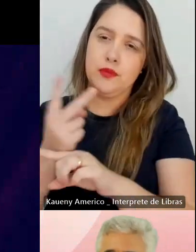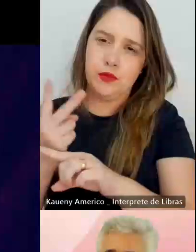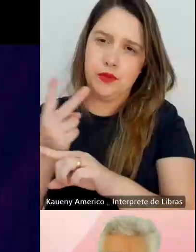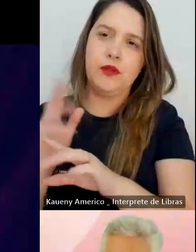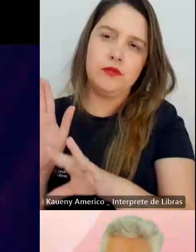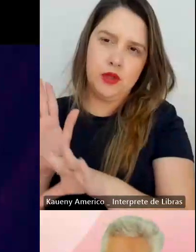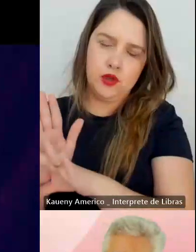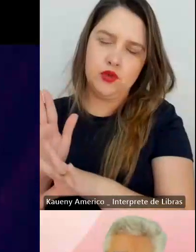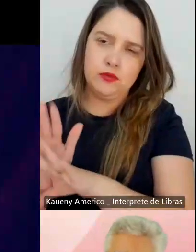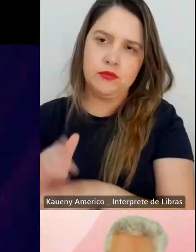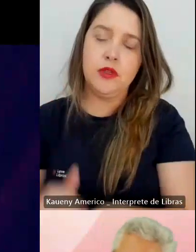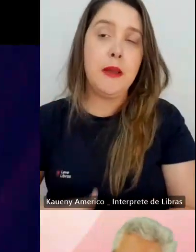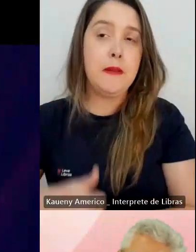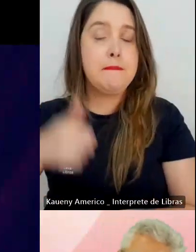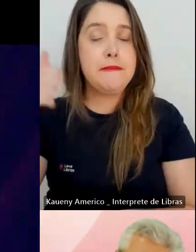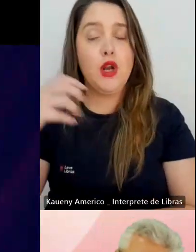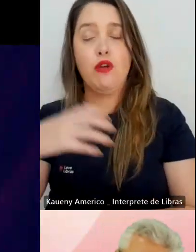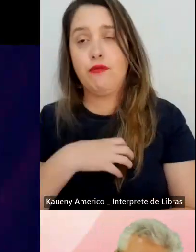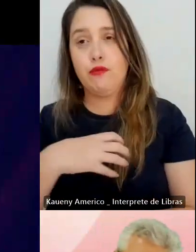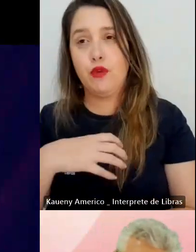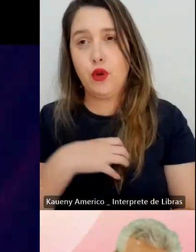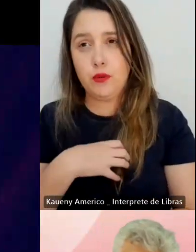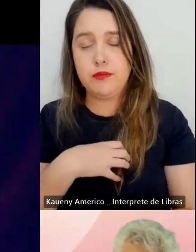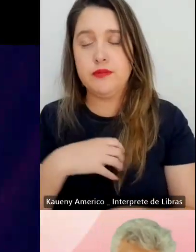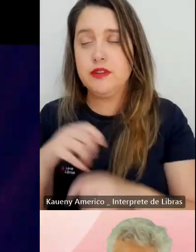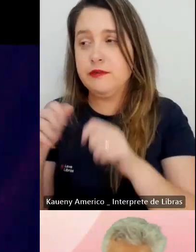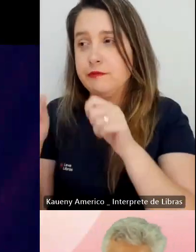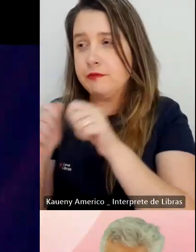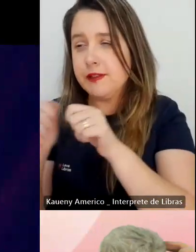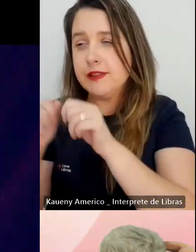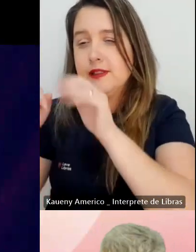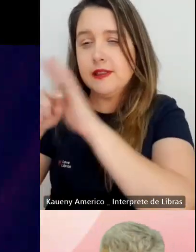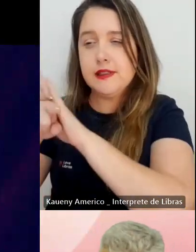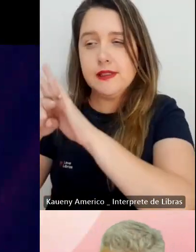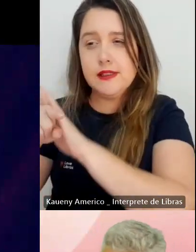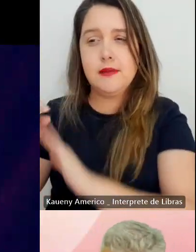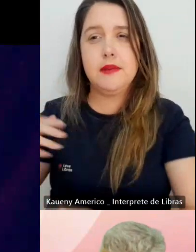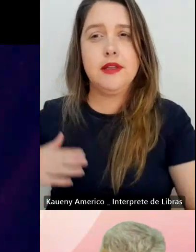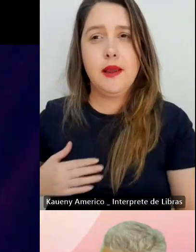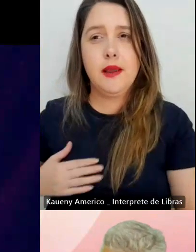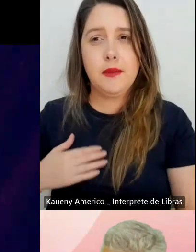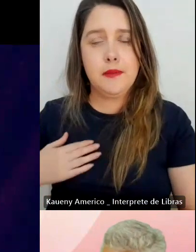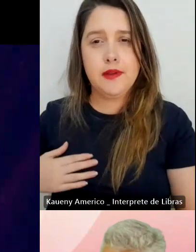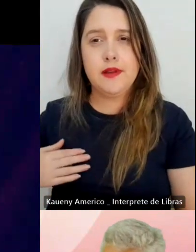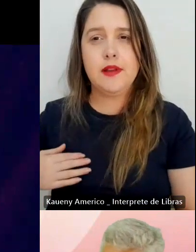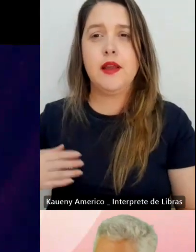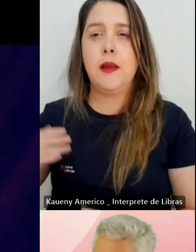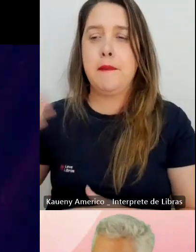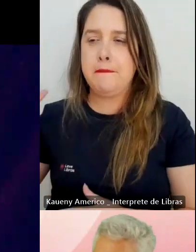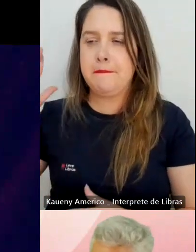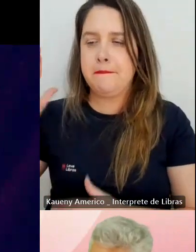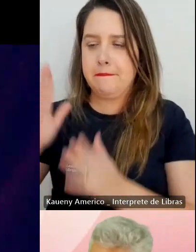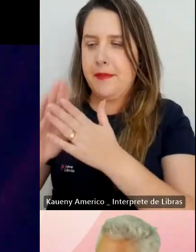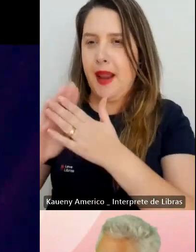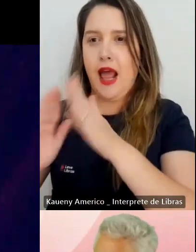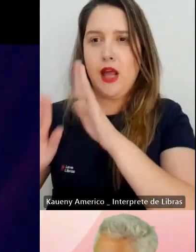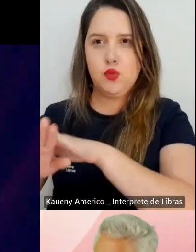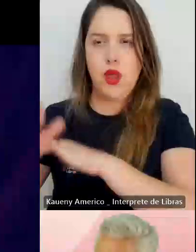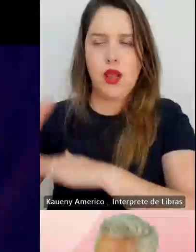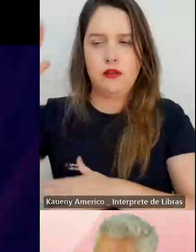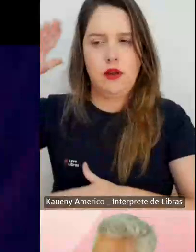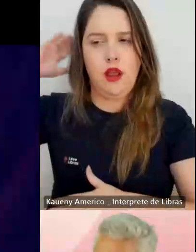melhor forma de fazer esse exame da mama. Braço atrás, mão atrás da nuca, pôs esse lado,